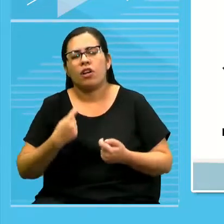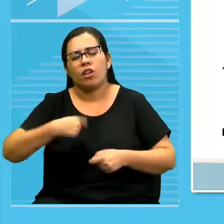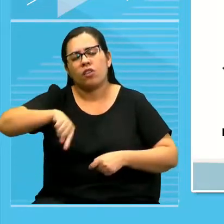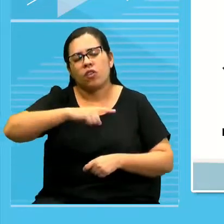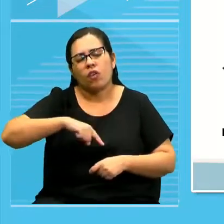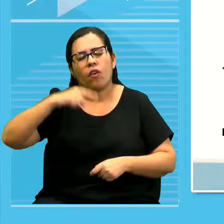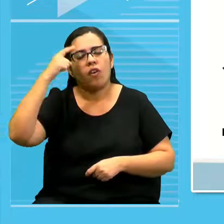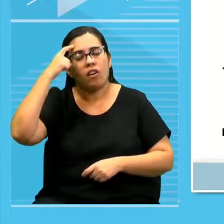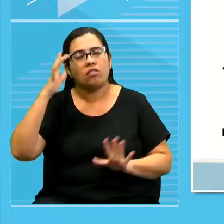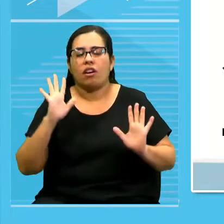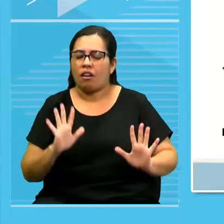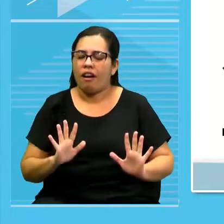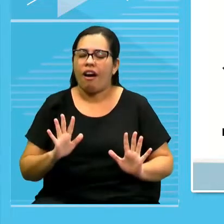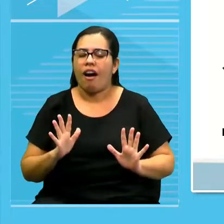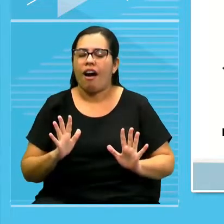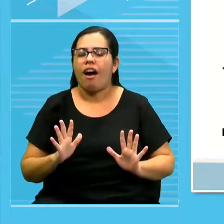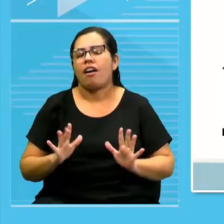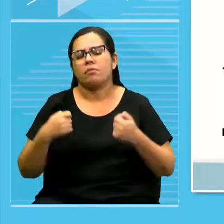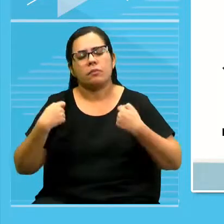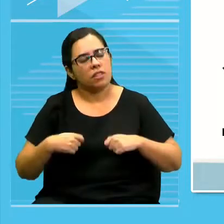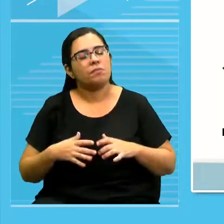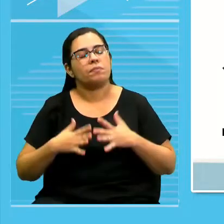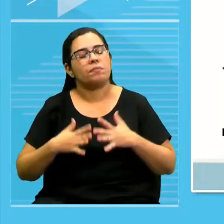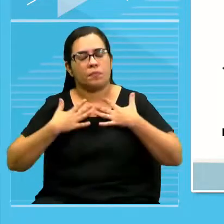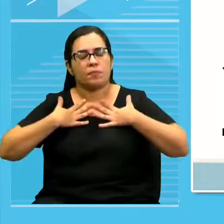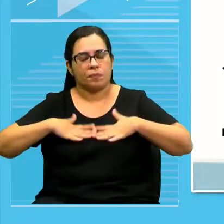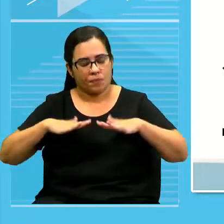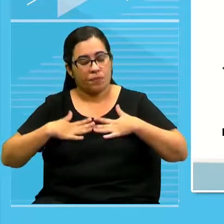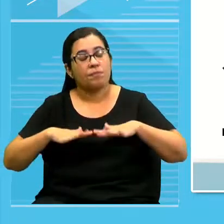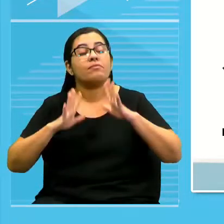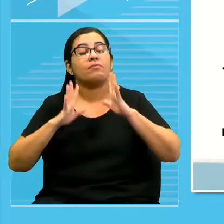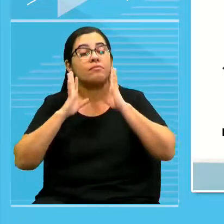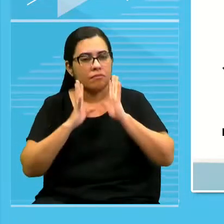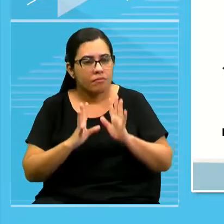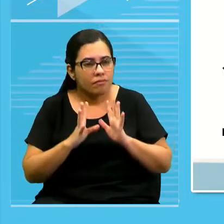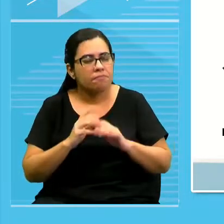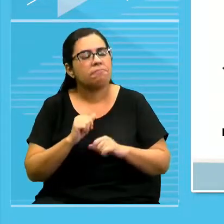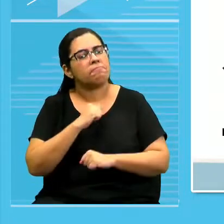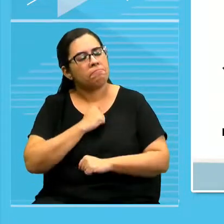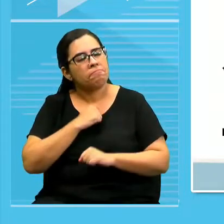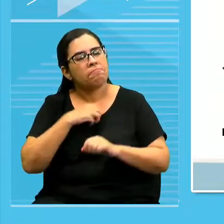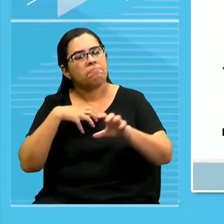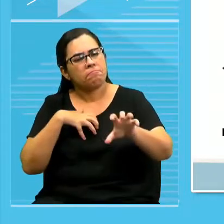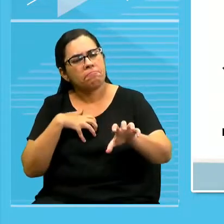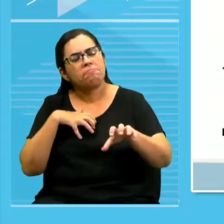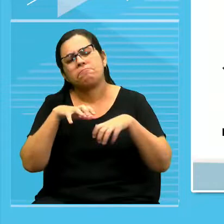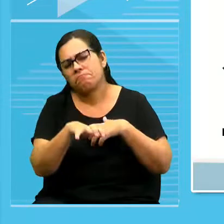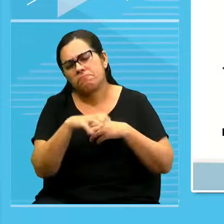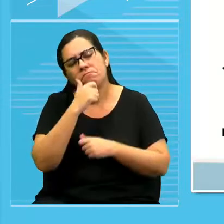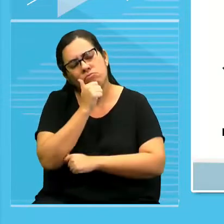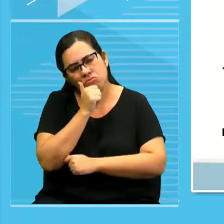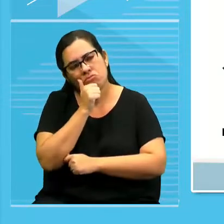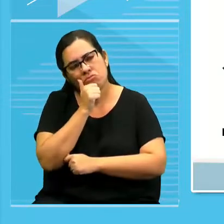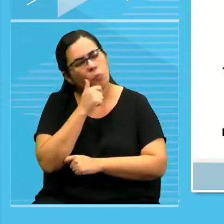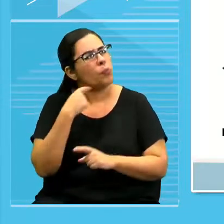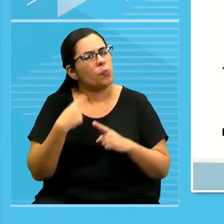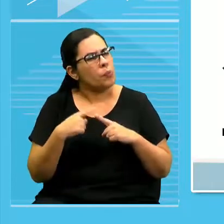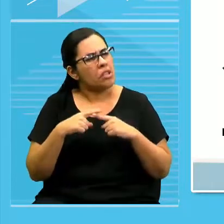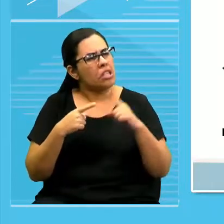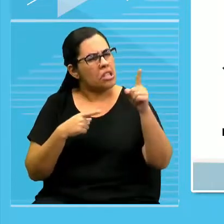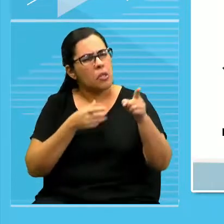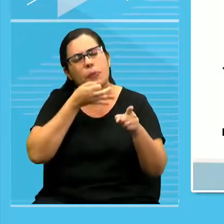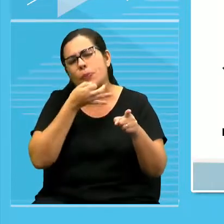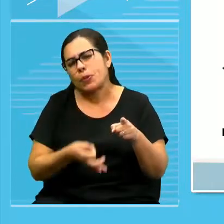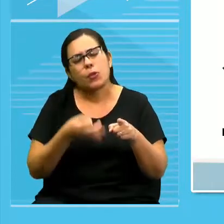lidar a gente se desarmar da gente ouvir um pouco né se colocar no lugar daquela pessoa Será porque que ela tem aquela determinada